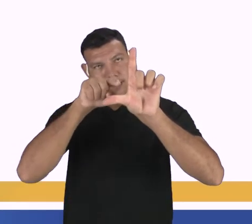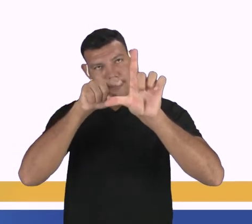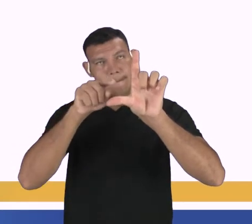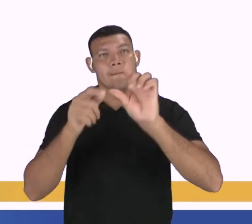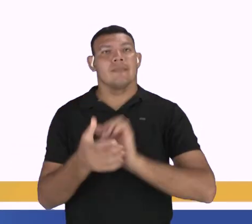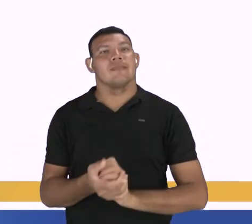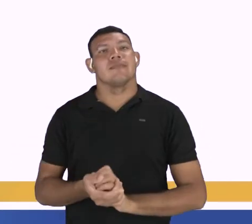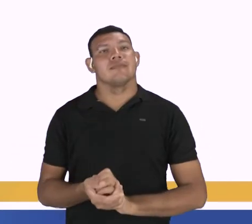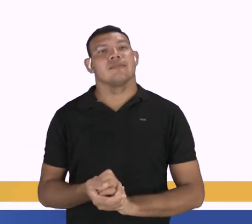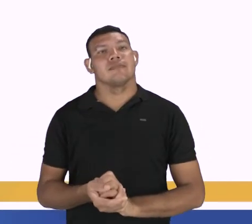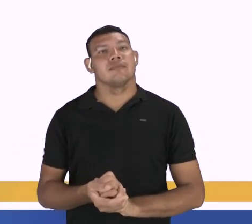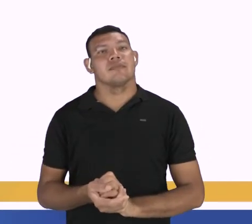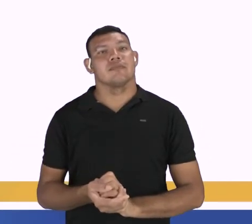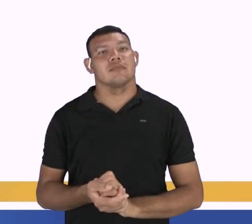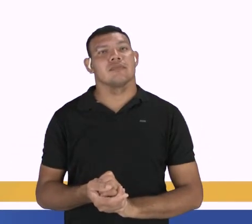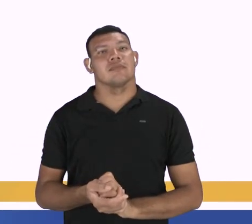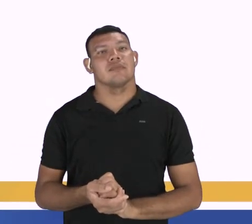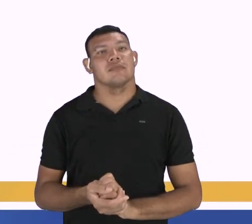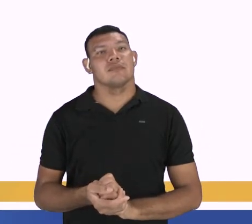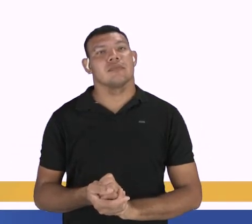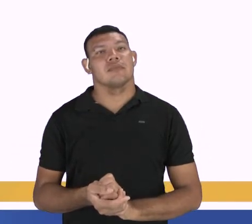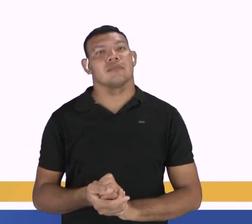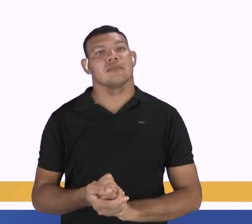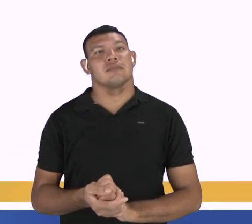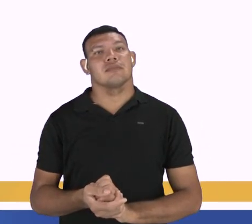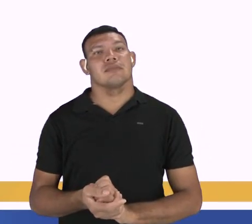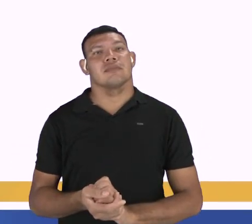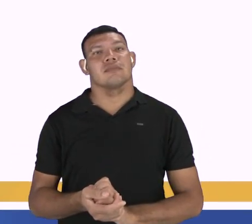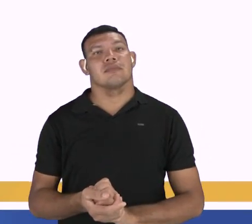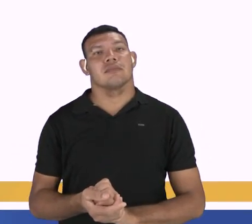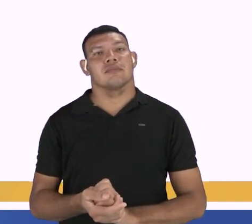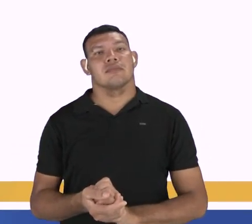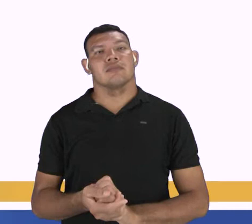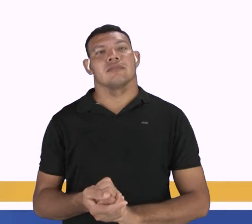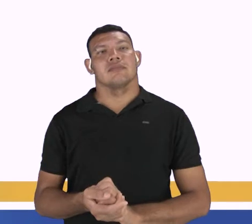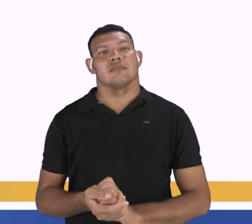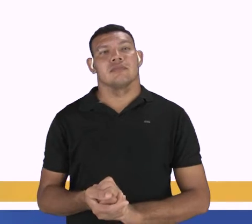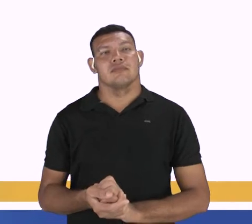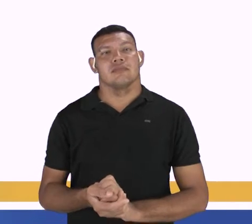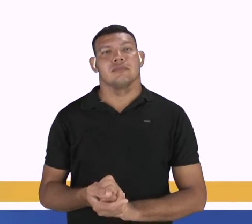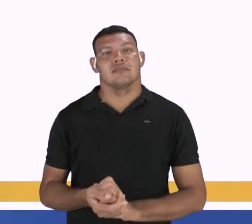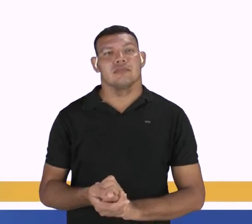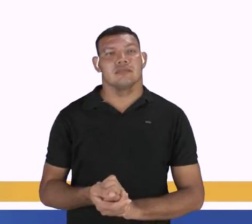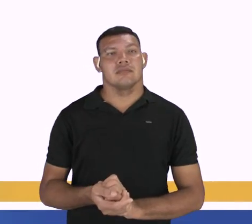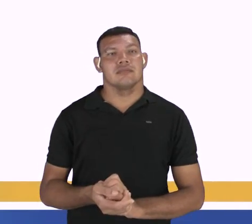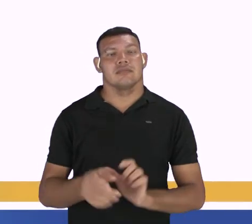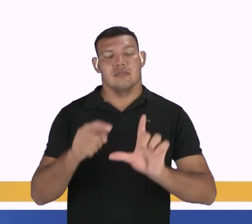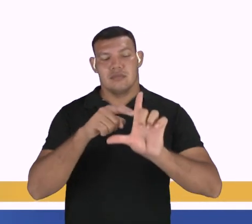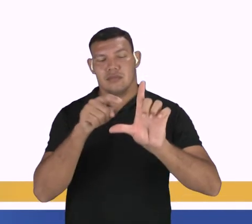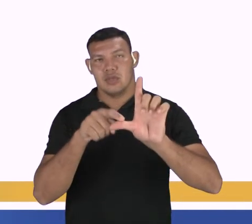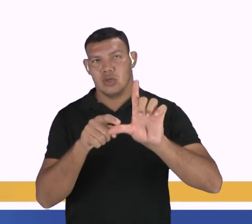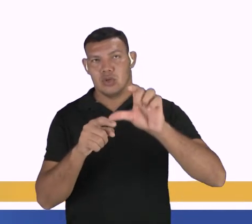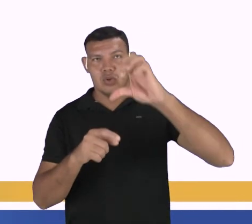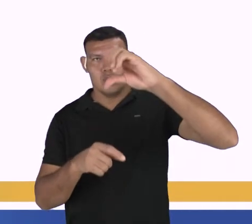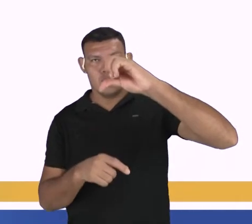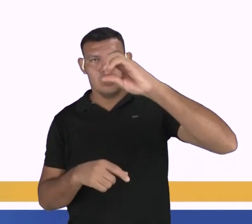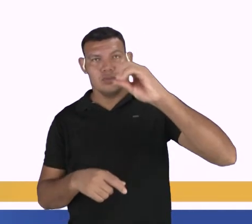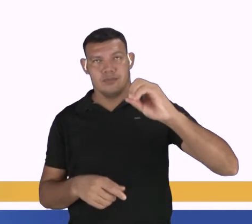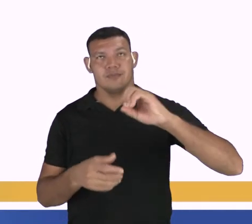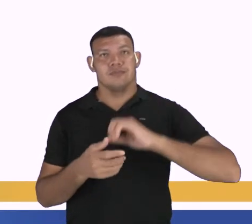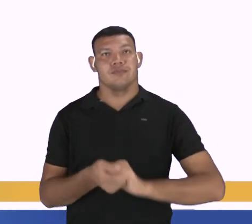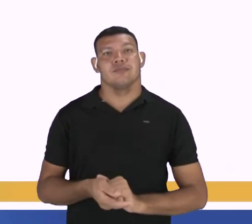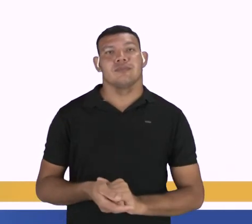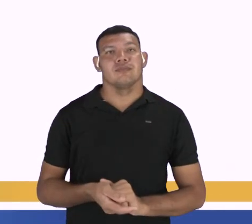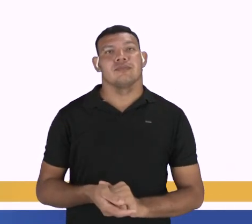ângulozinho quadrado, né? Então, 1/4 de uma volta, nós temos aí um ângulo reto também, um ângulo de 90 graus. Qual